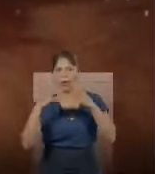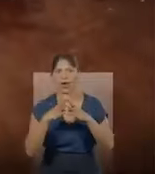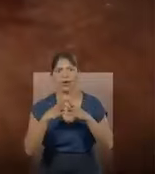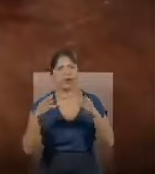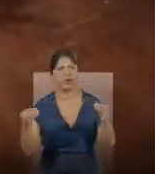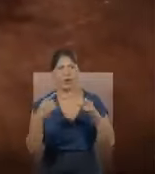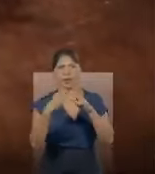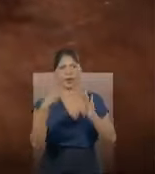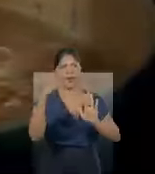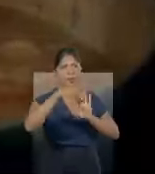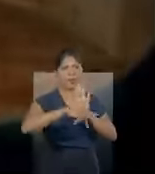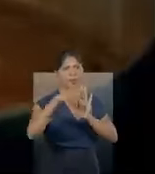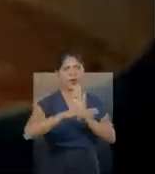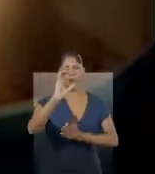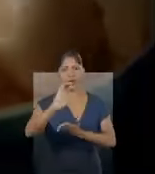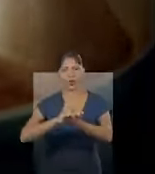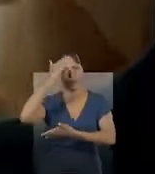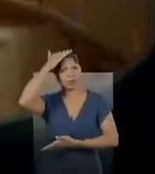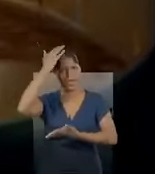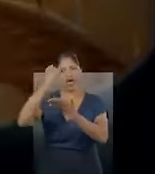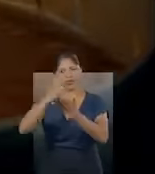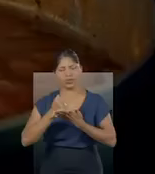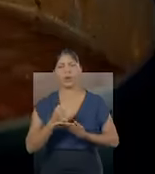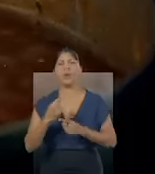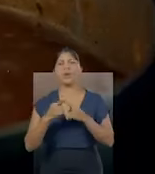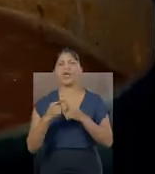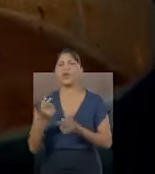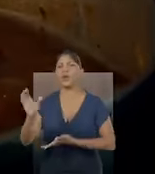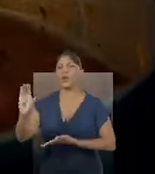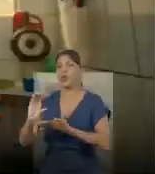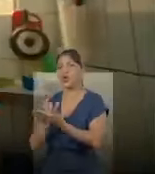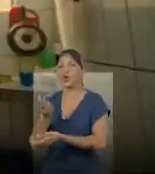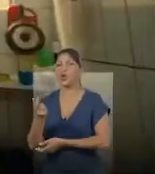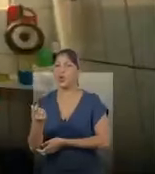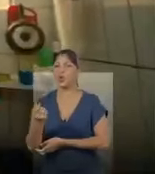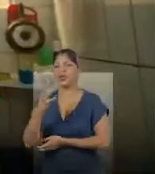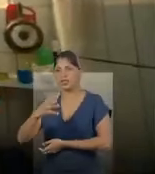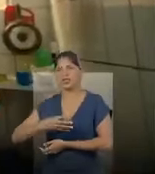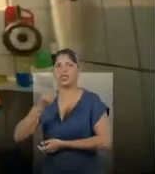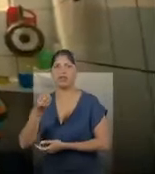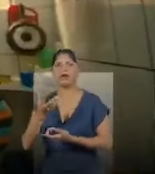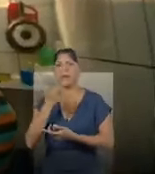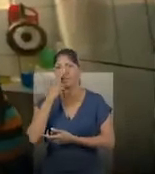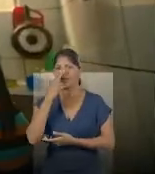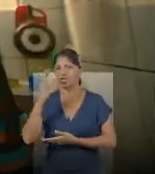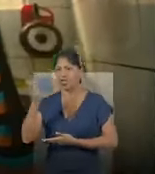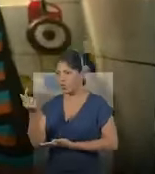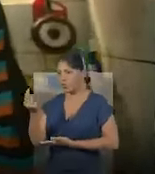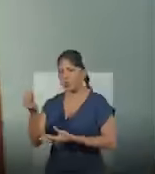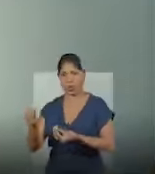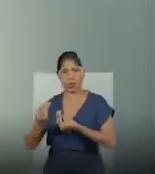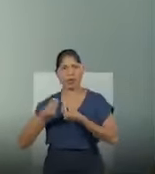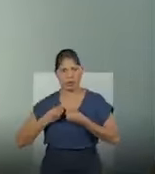do Renda Pará fez com que a economia voltasse a girar novamente, de novo, né? Porque até então Estava tudo fechado, então o dinheiro que veio para